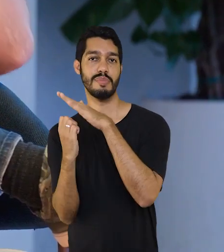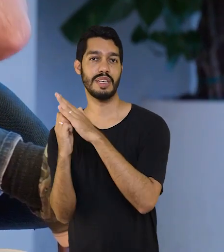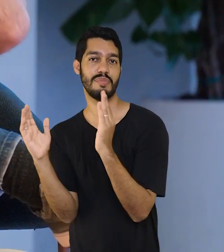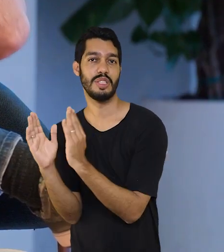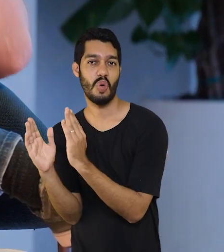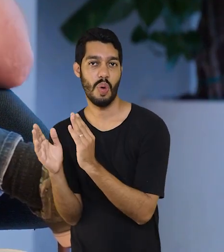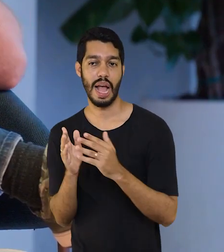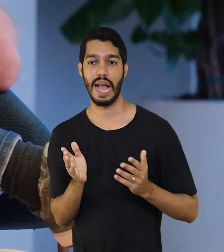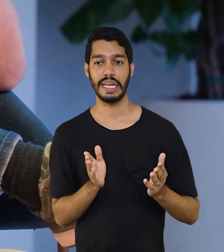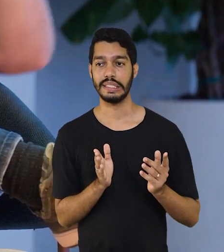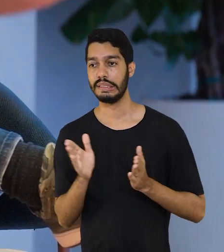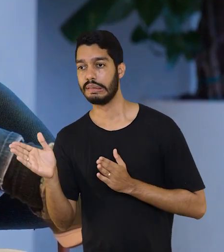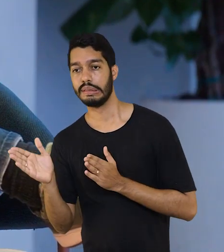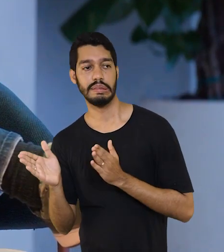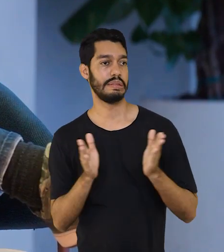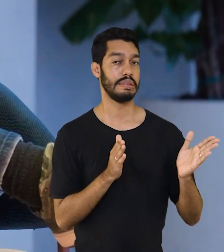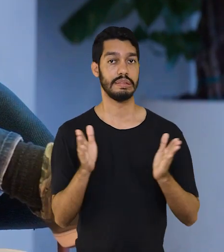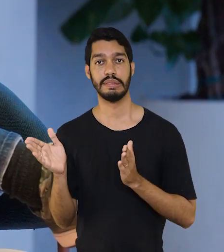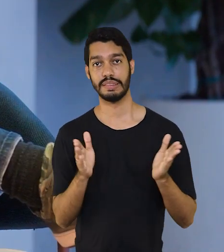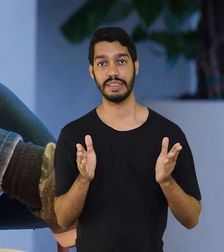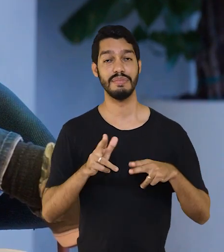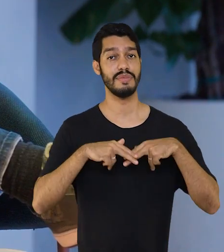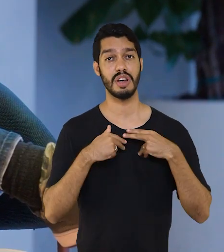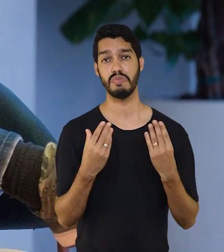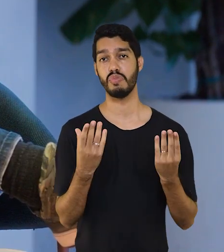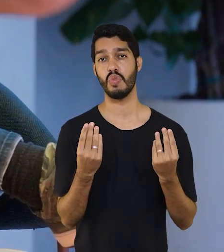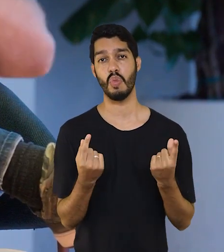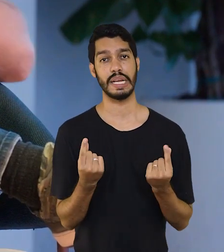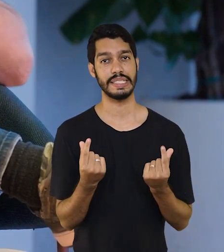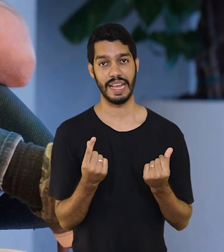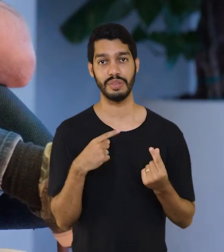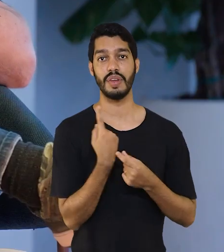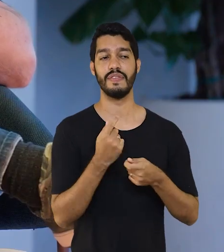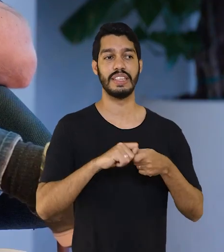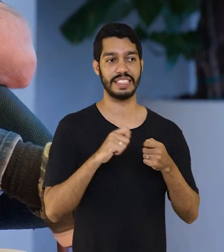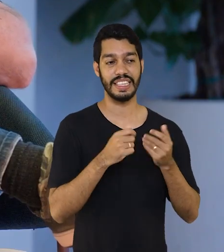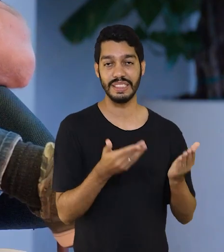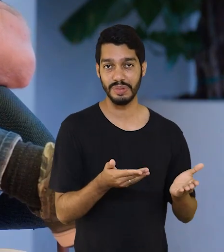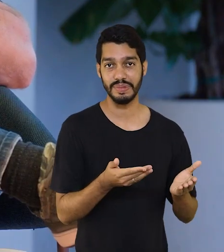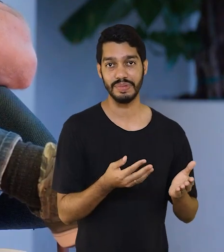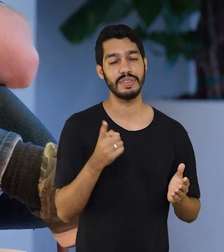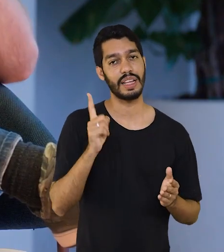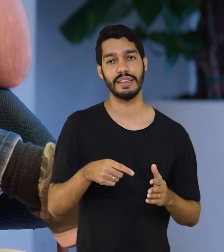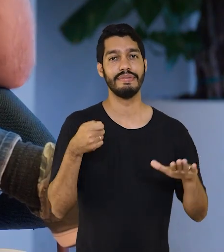Tá? A gente está muito focado nas grandes empresas, porque você imagina que custa muito caro para a gente fazer o que a gente